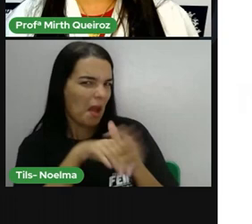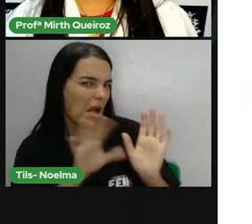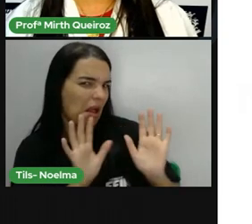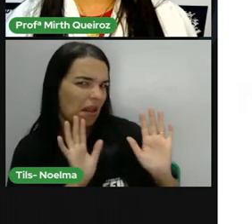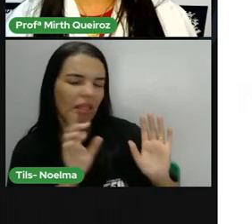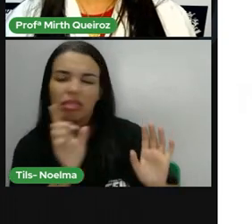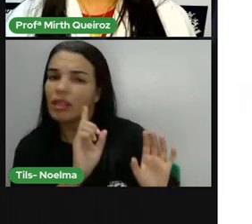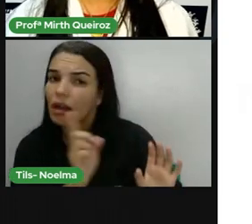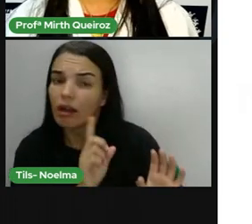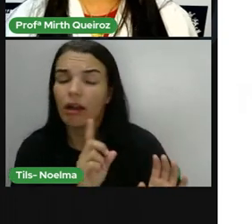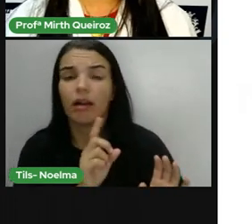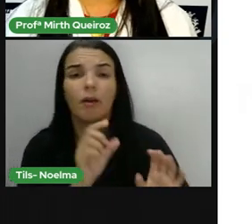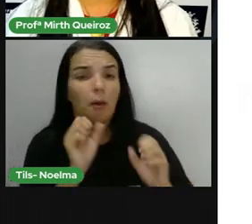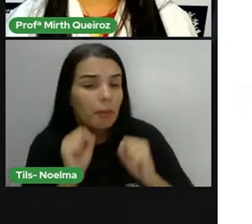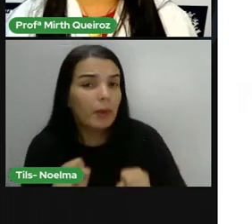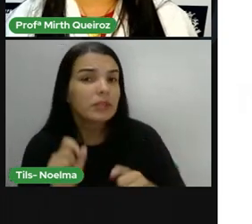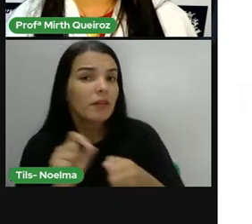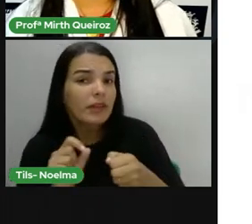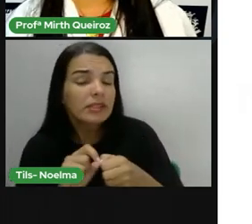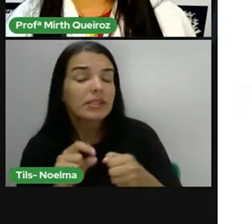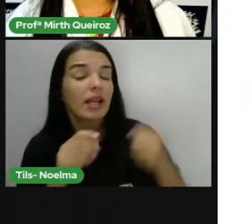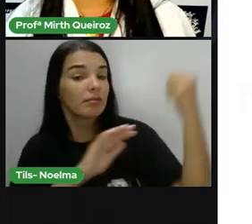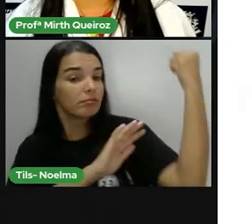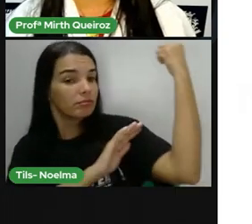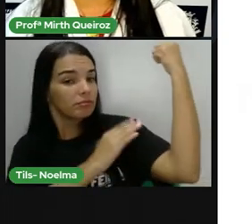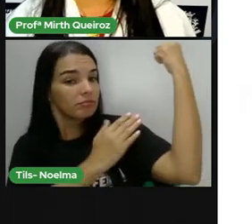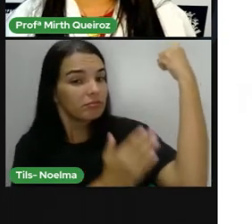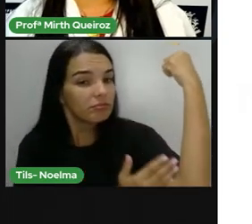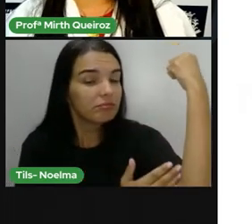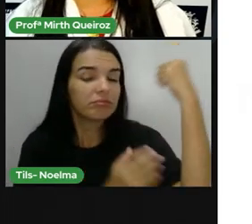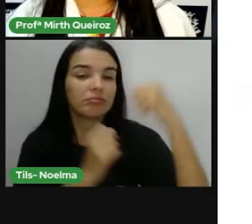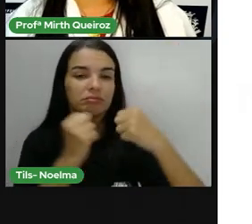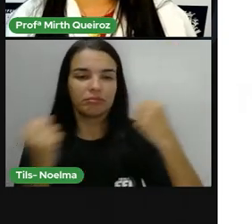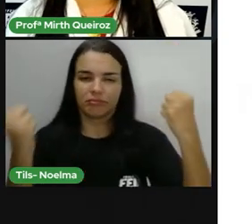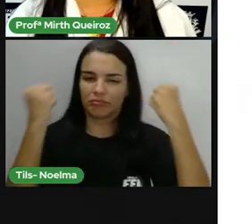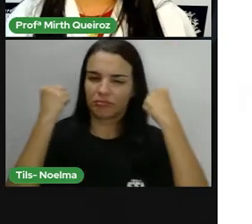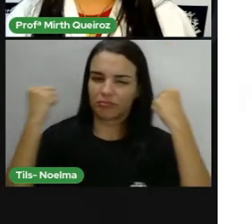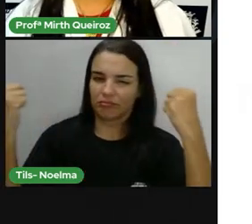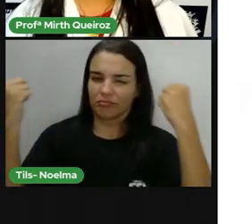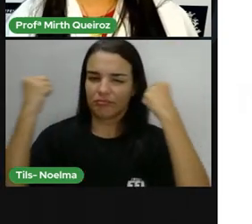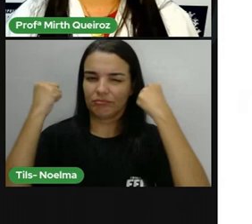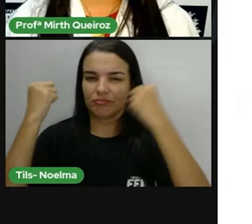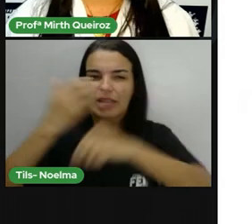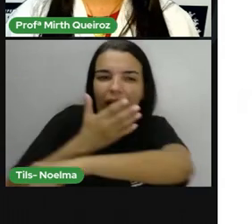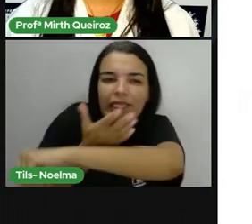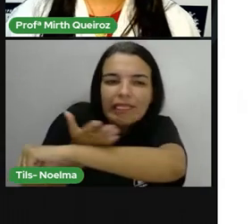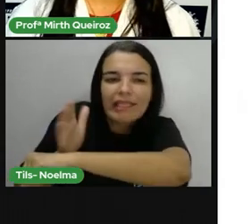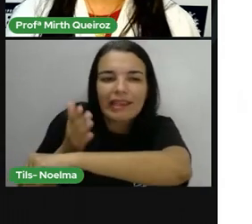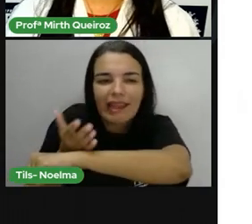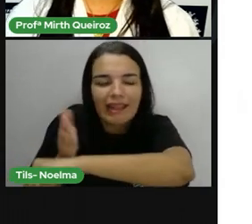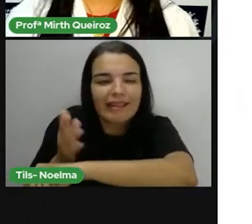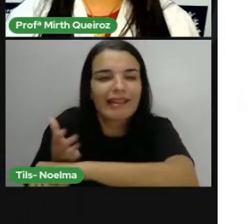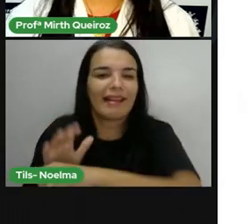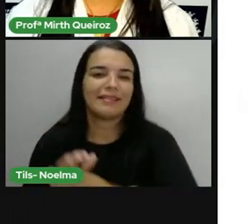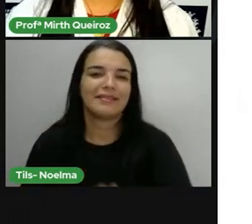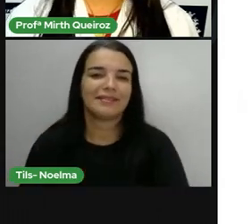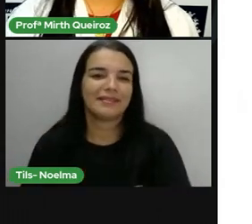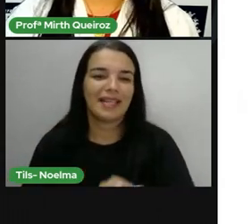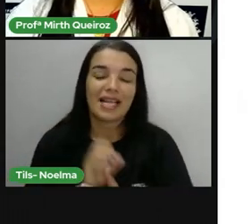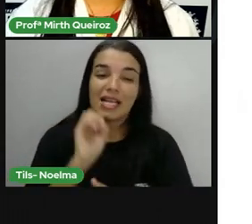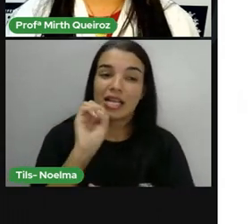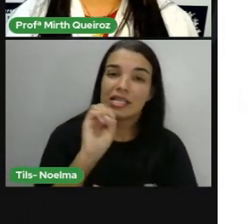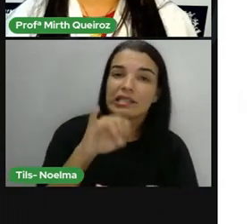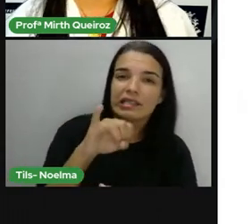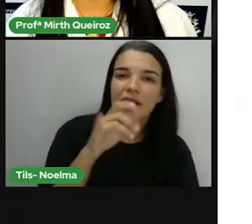ir fazer alguma atividade de musculação, né? Como quem mora no